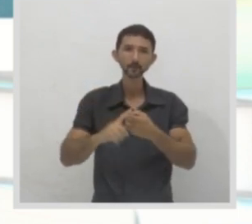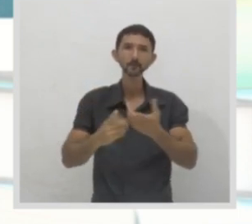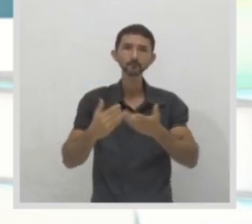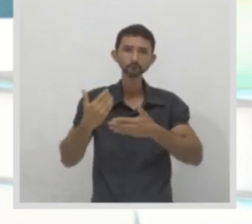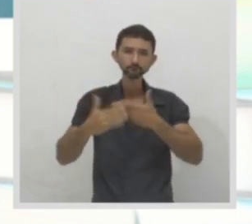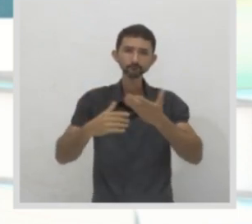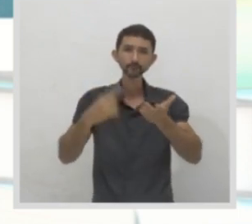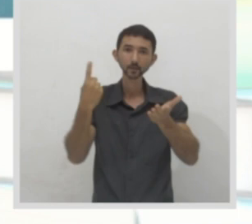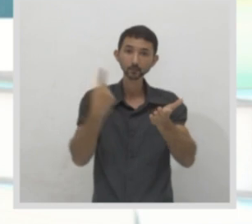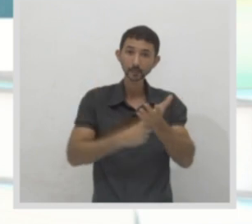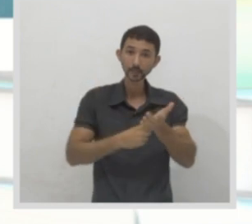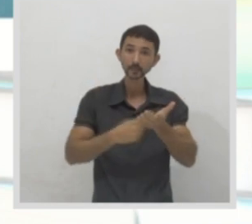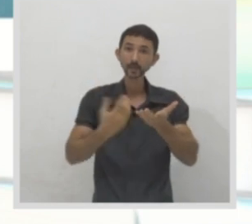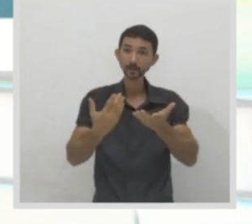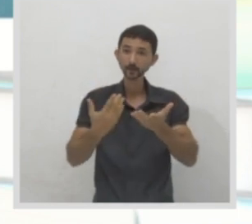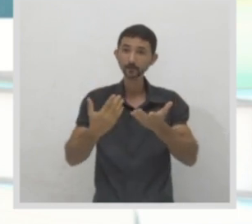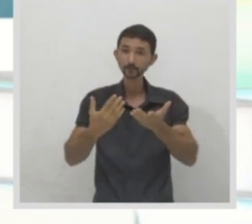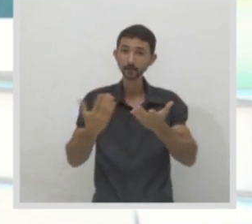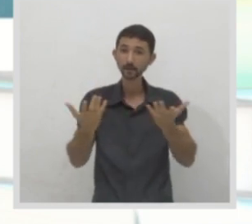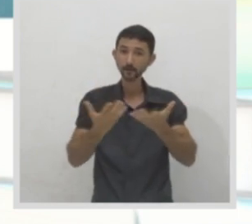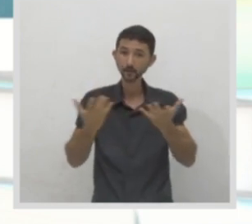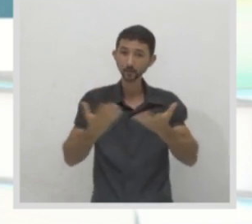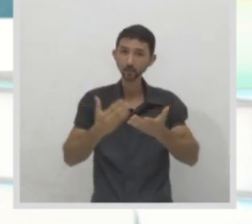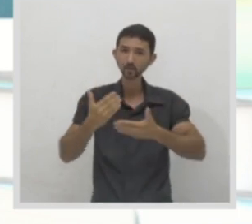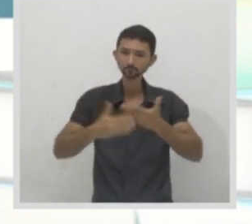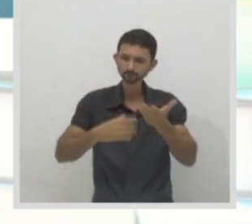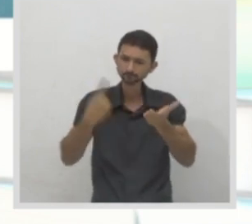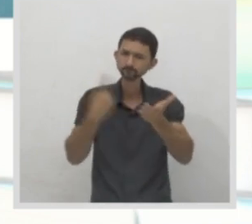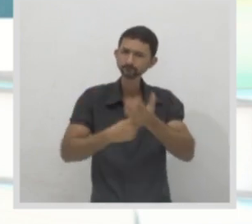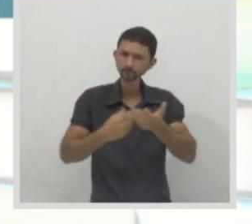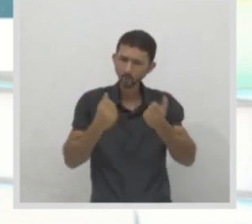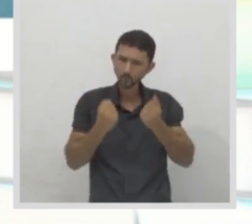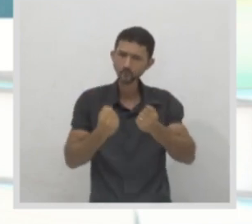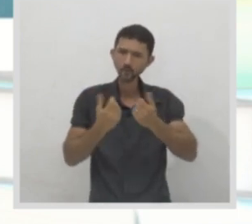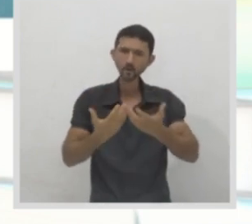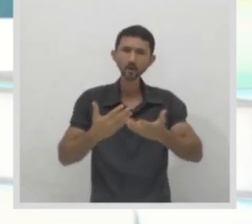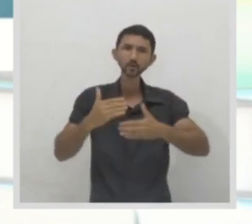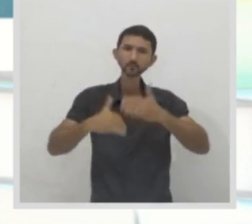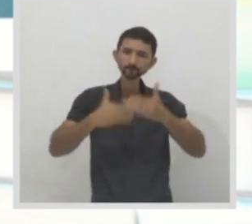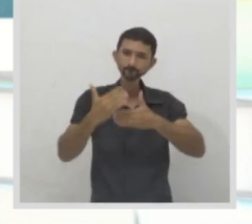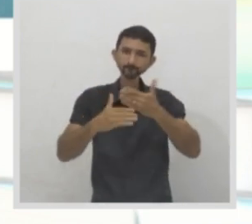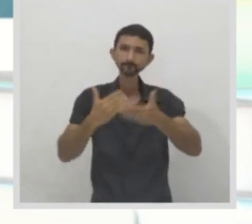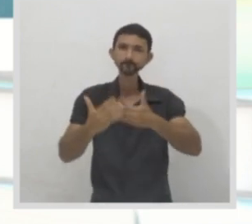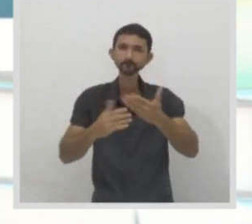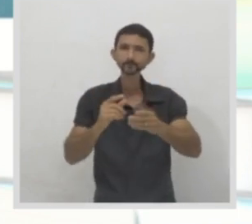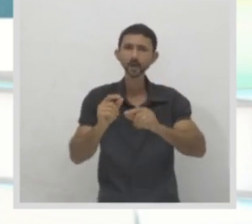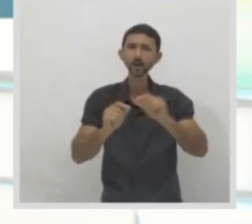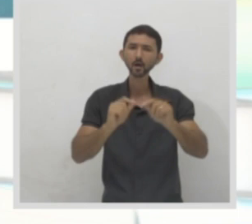Tratado de Madrid, agora mais consolidado, né,